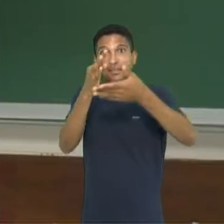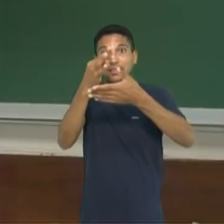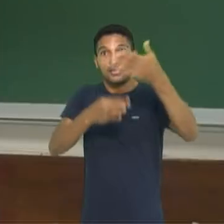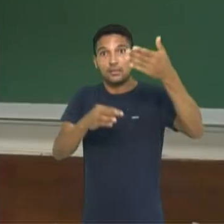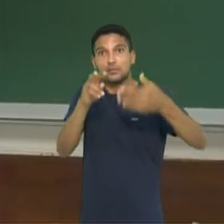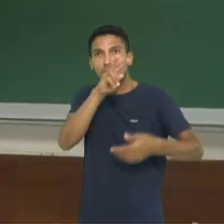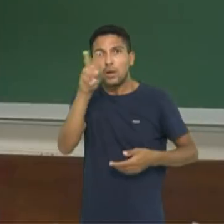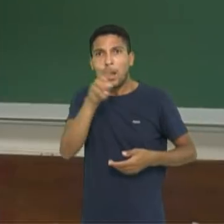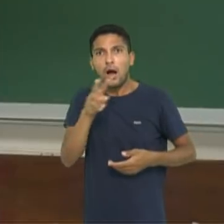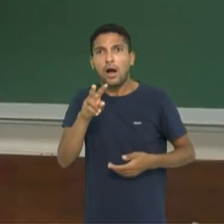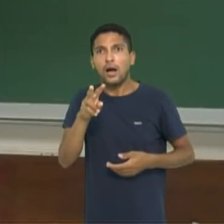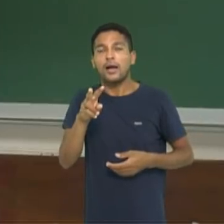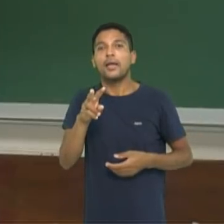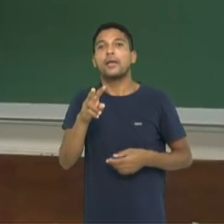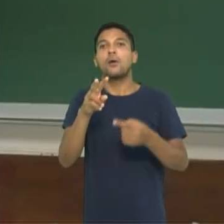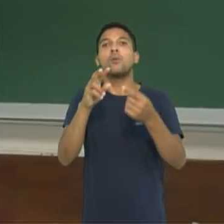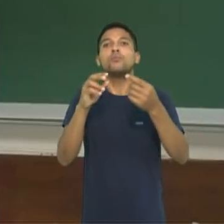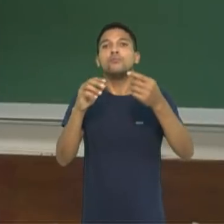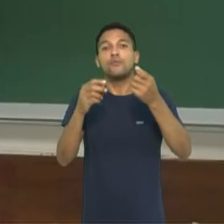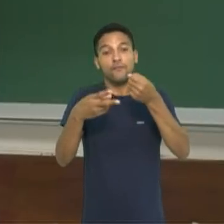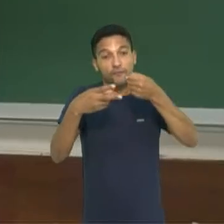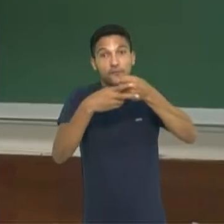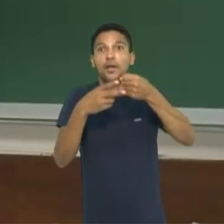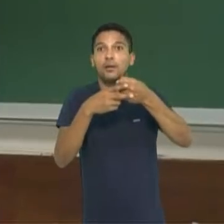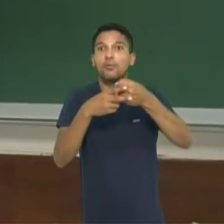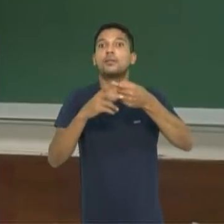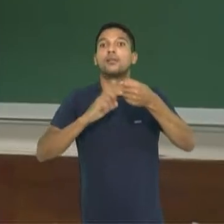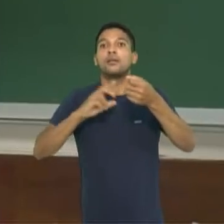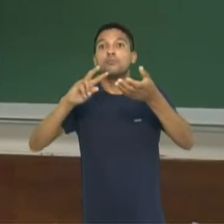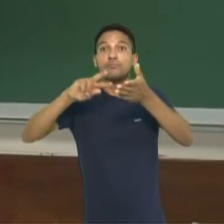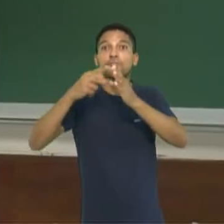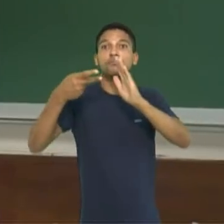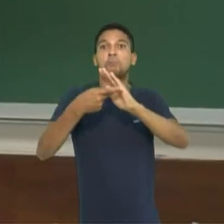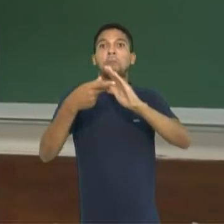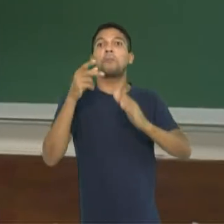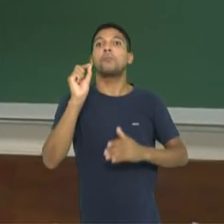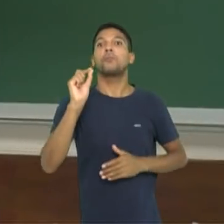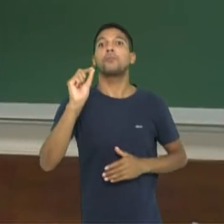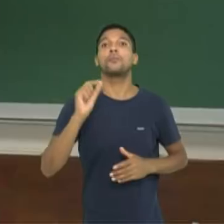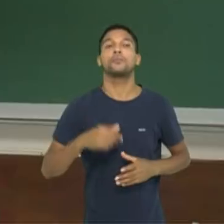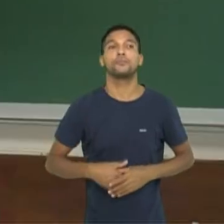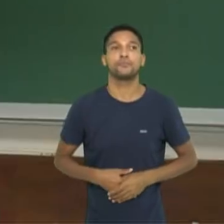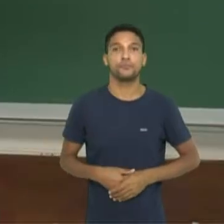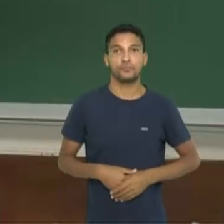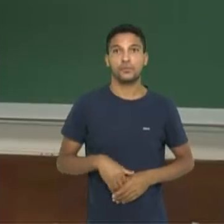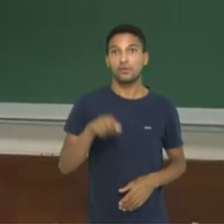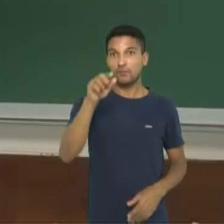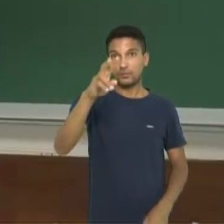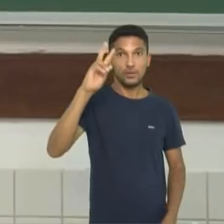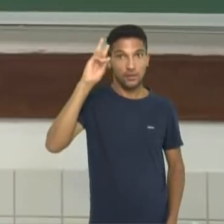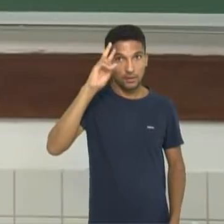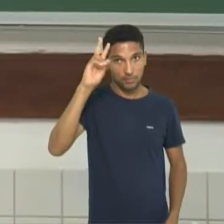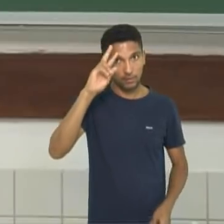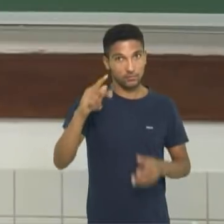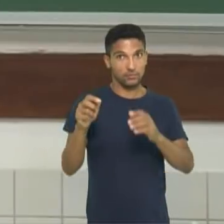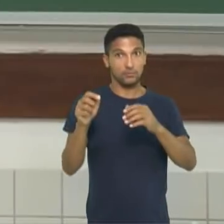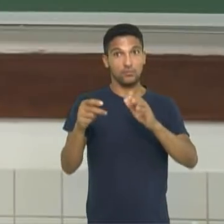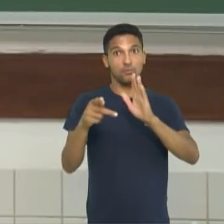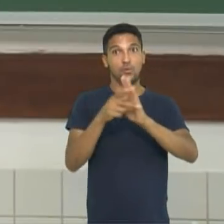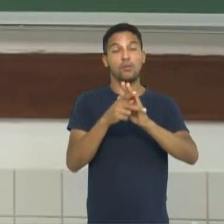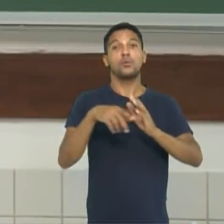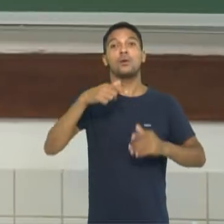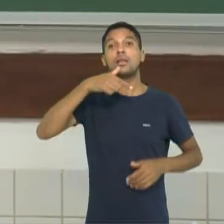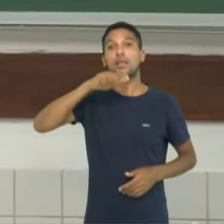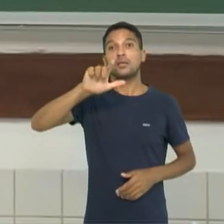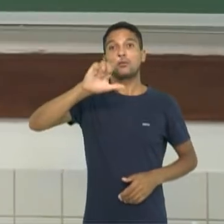quantas perguntas em uma. Então, vamos só recapitular aqui alguns conceitos, né? Lembrem-se de que todos os verbos da língua portuguesa, ou eles